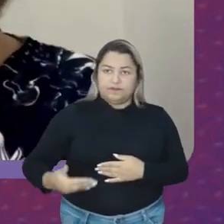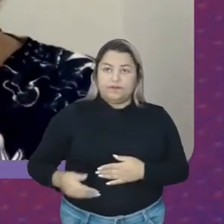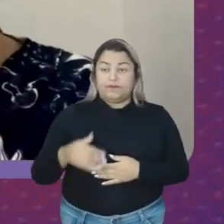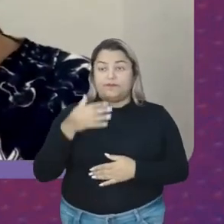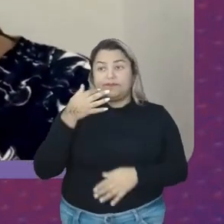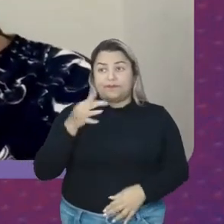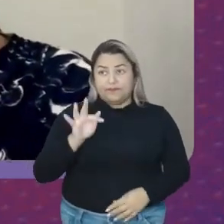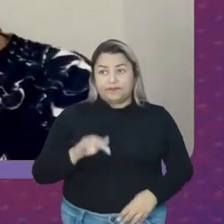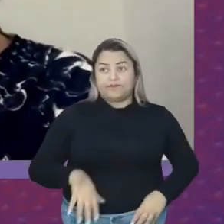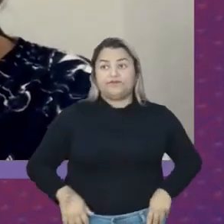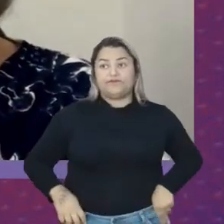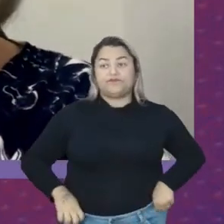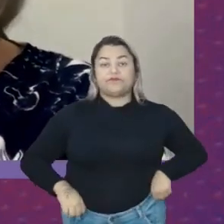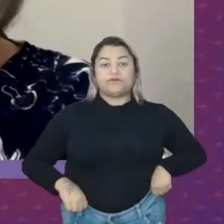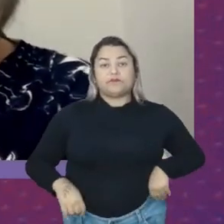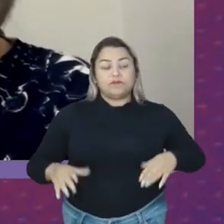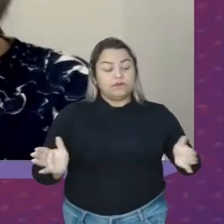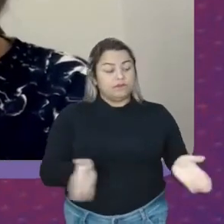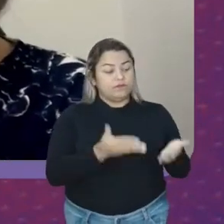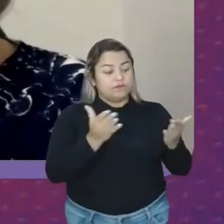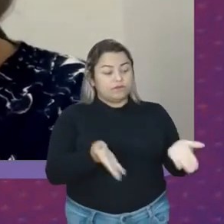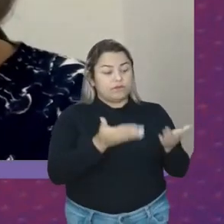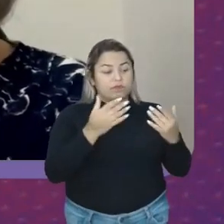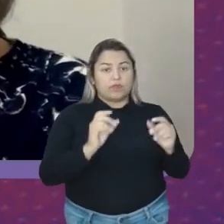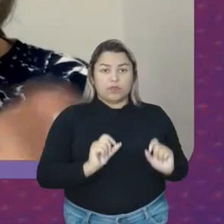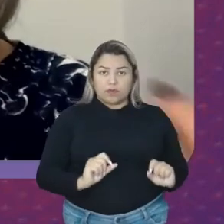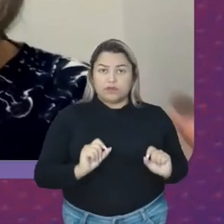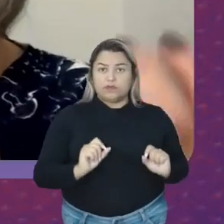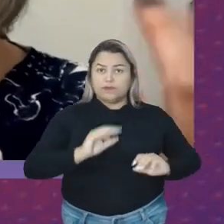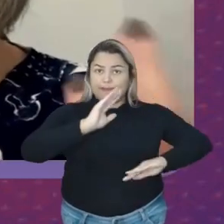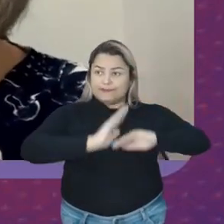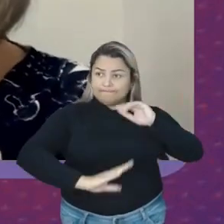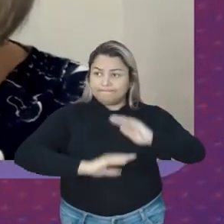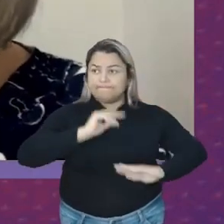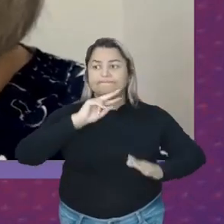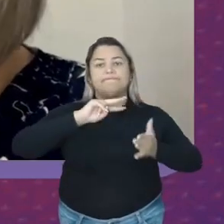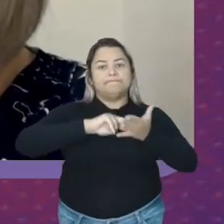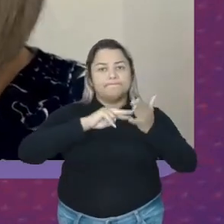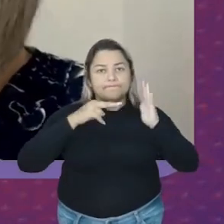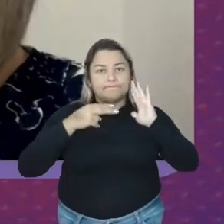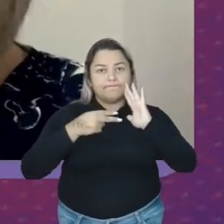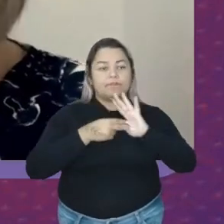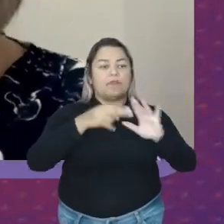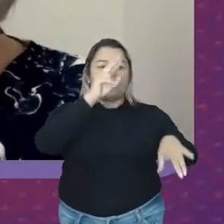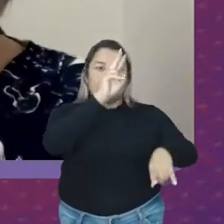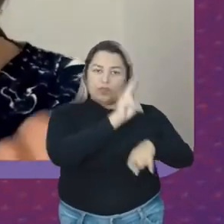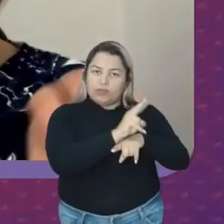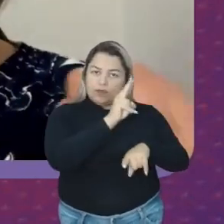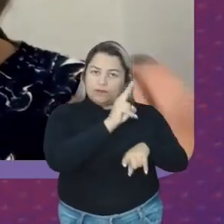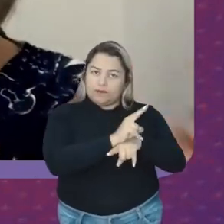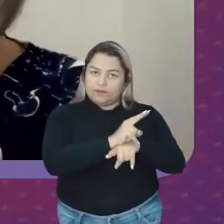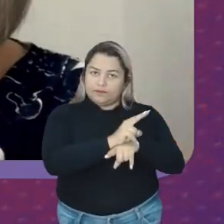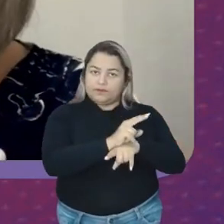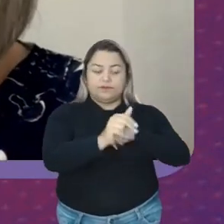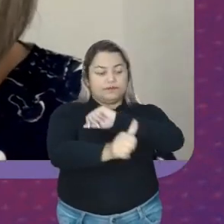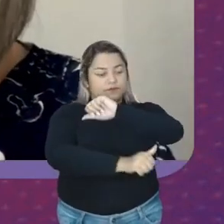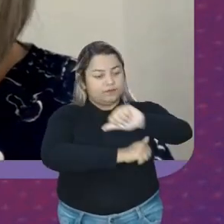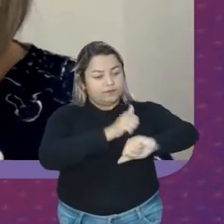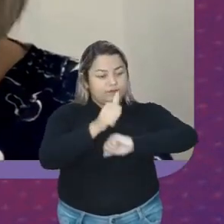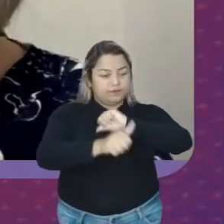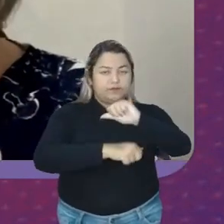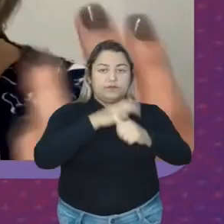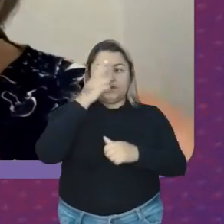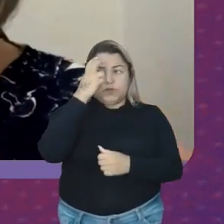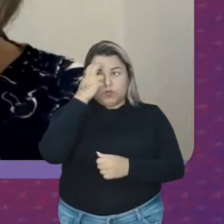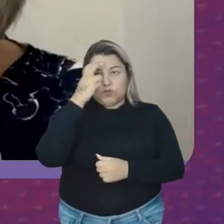federal, estimulando e incentivando que ações no sentido da prevenção, da mudança da